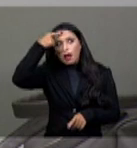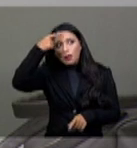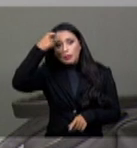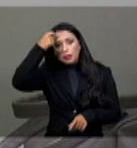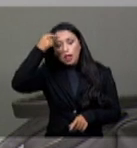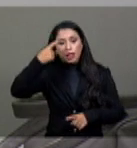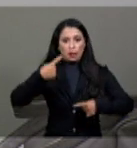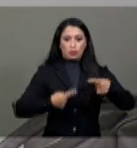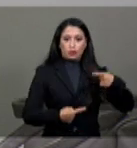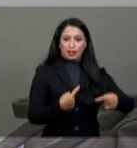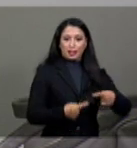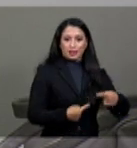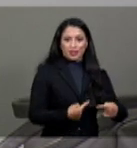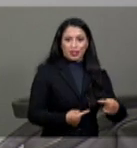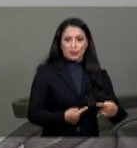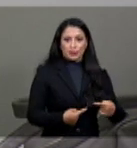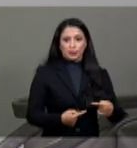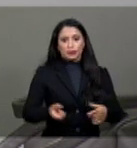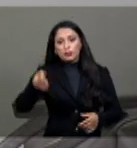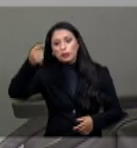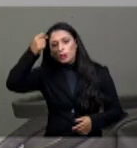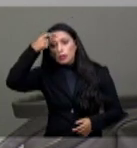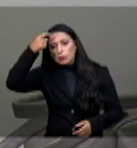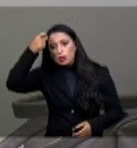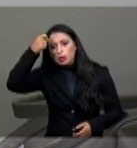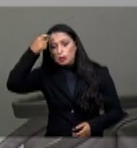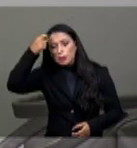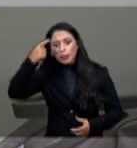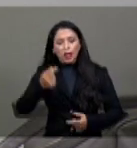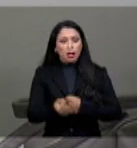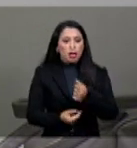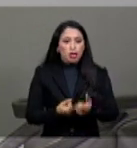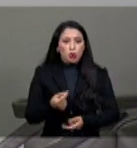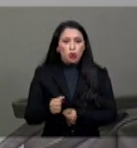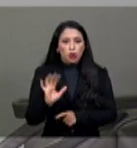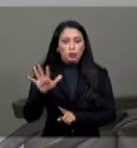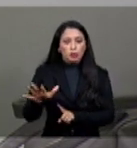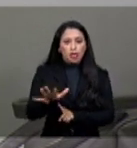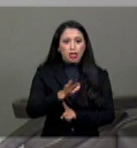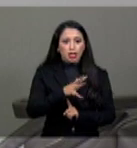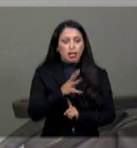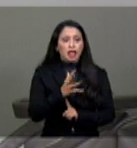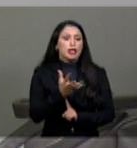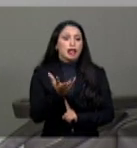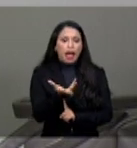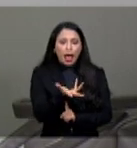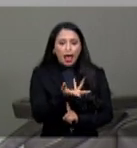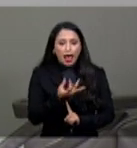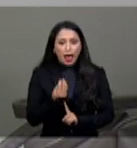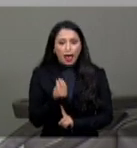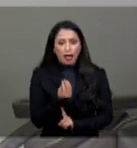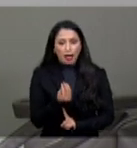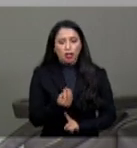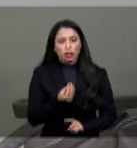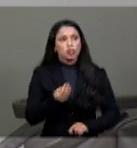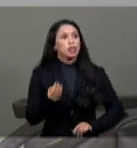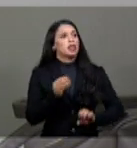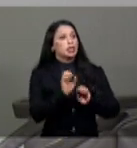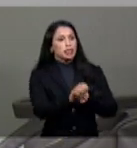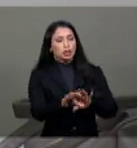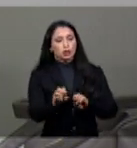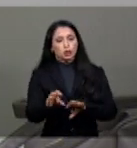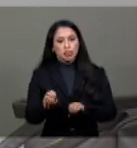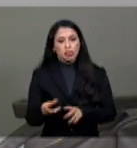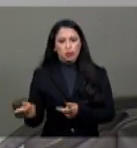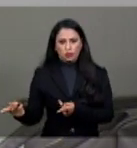na política, que haja o reflorestamento na economia, nas artes, na educação. Então, esse convite ele é amplo, ele requer